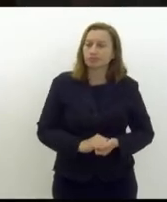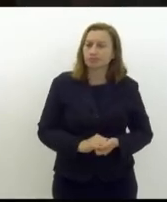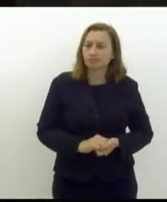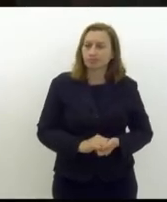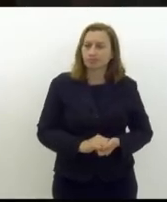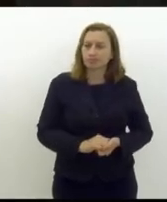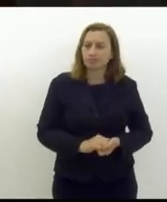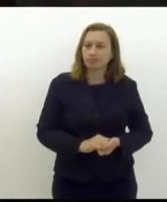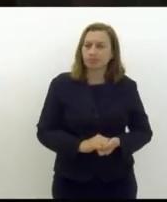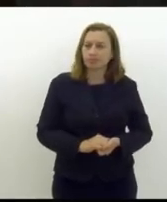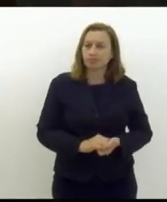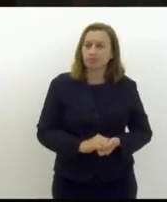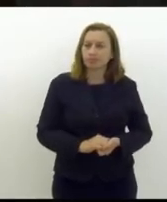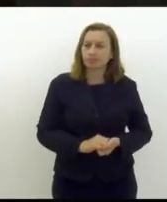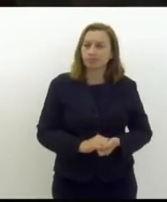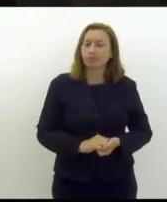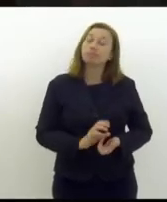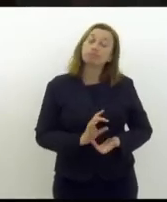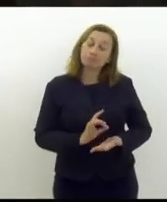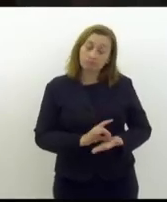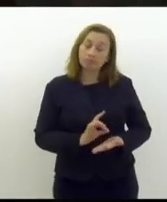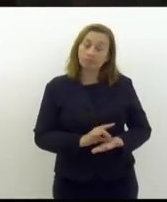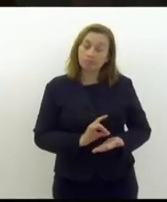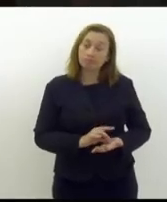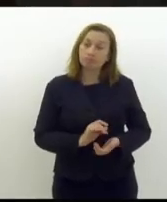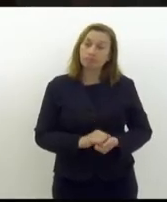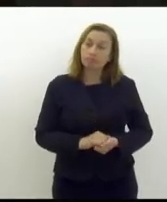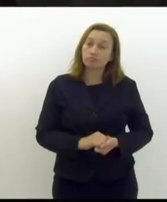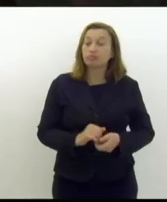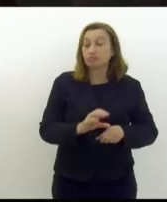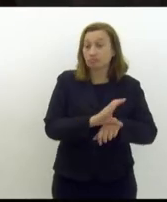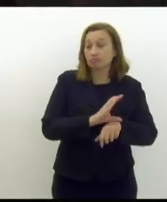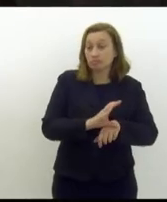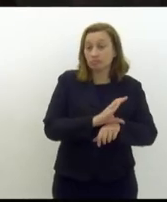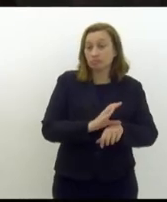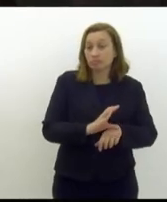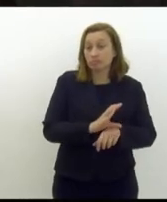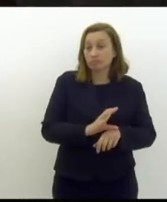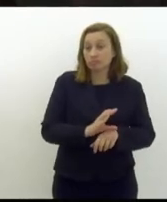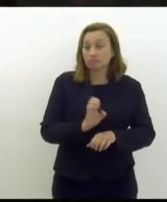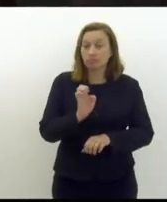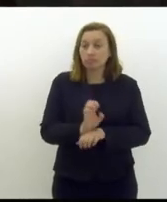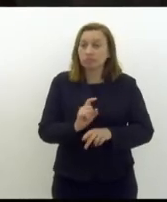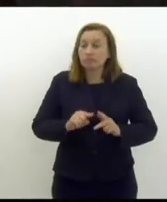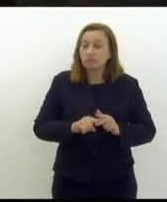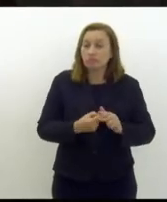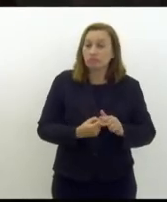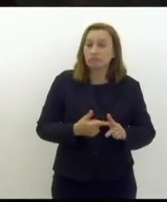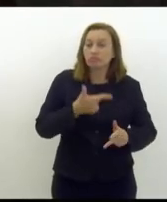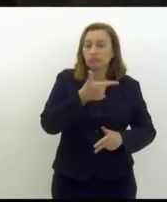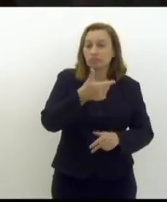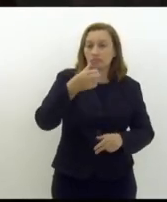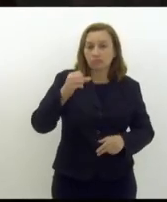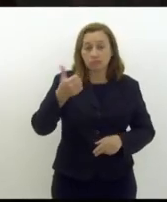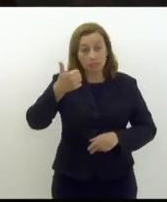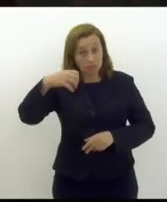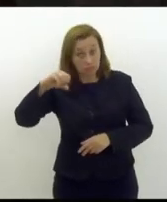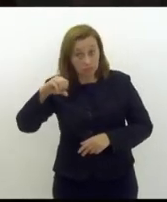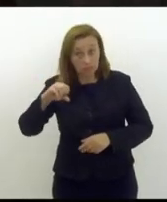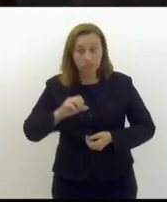se auto limitou é bem verdade que a constituição estadual foi alterada em 2019